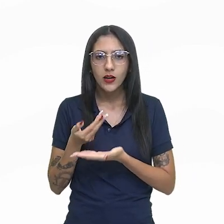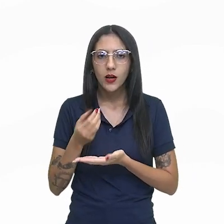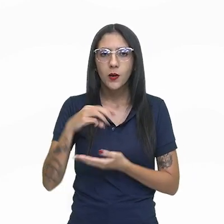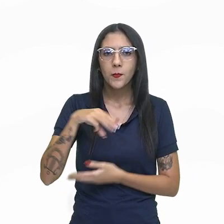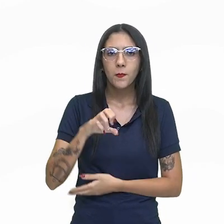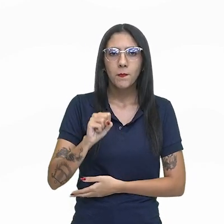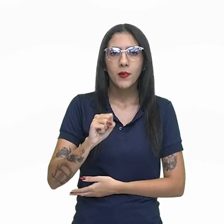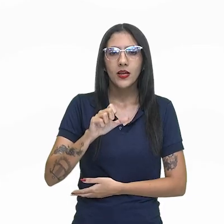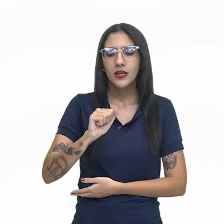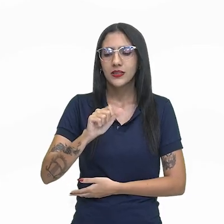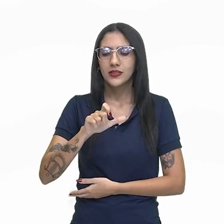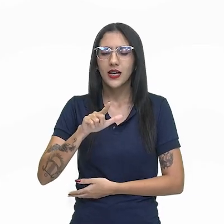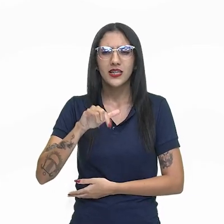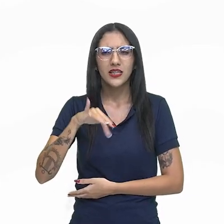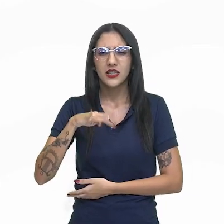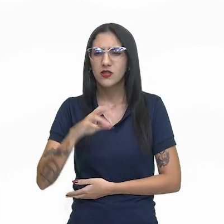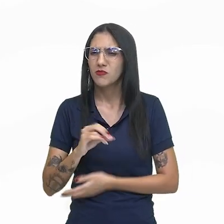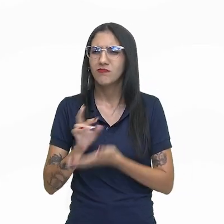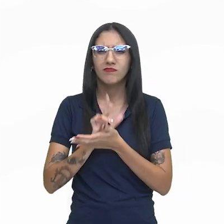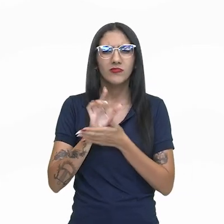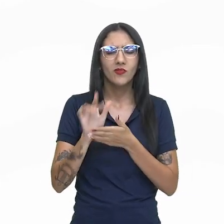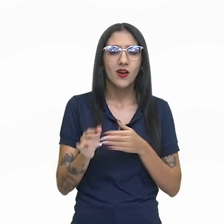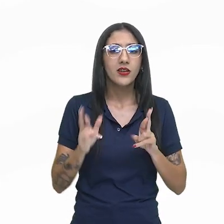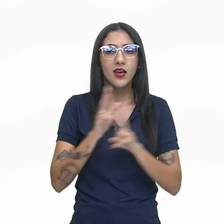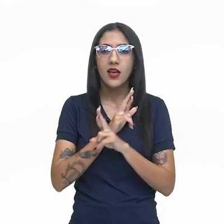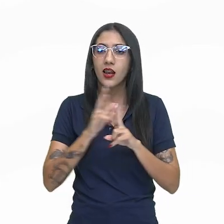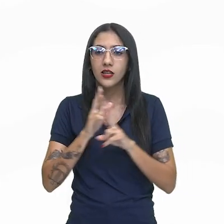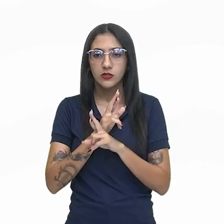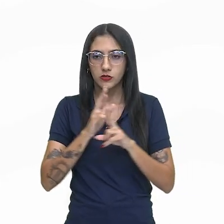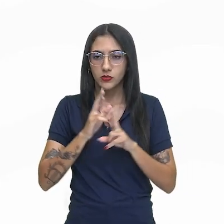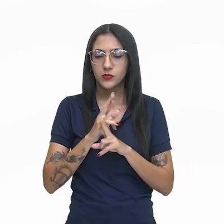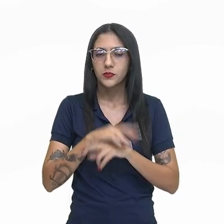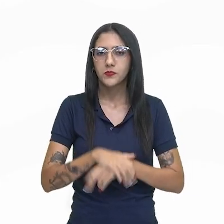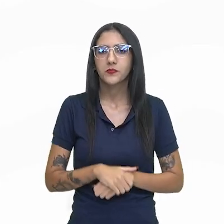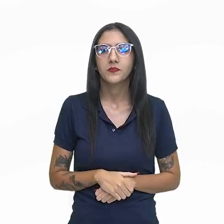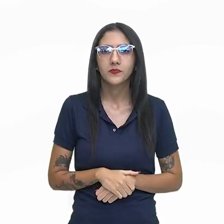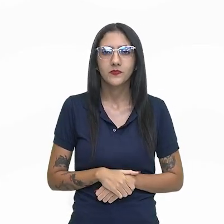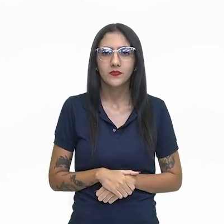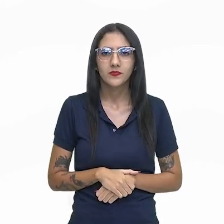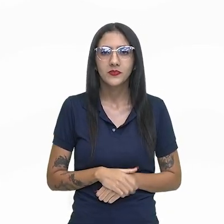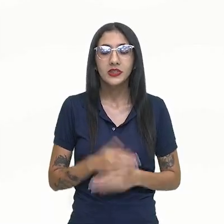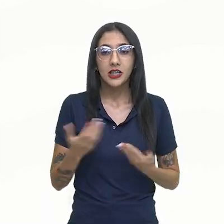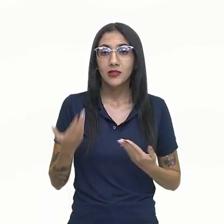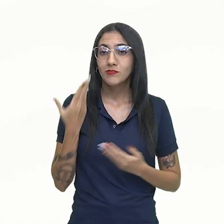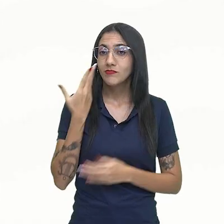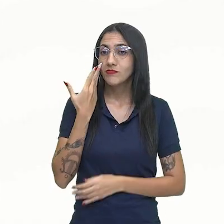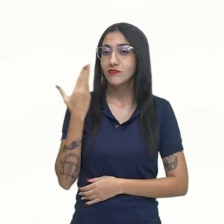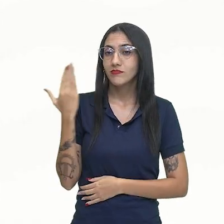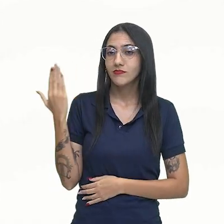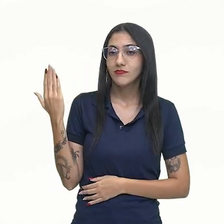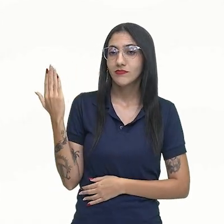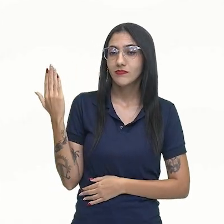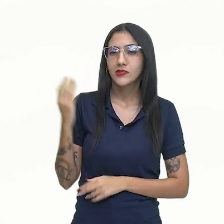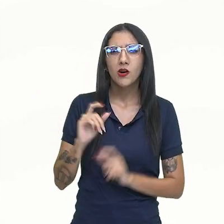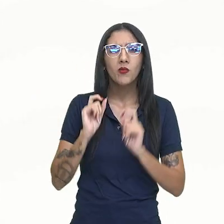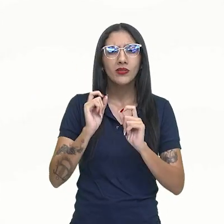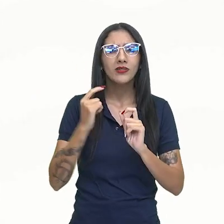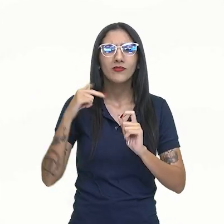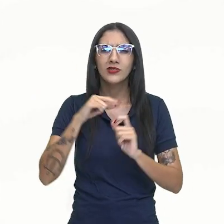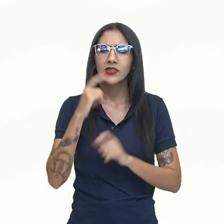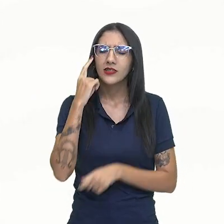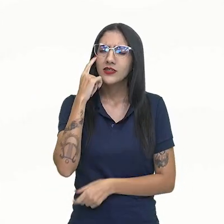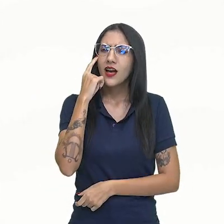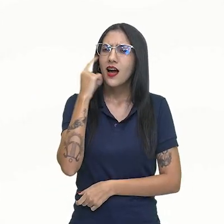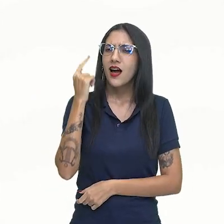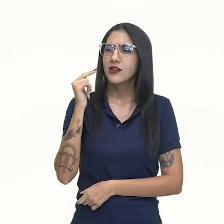amensalismo, são várias relações ecológicas que podem existir. E aí aqui nós temos, olha, o que vocês acham que